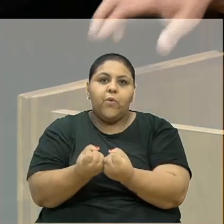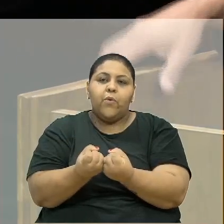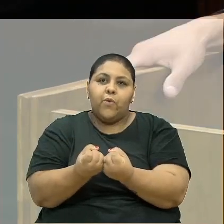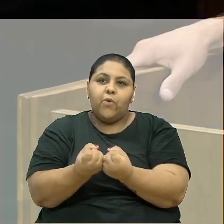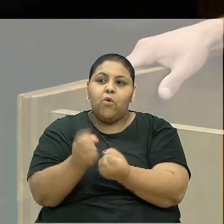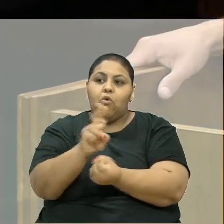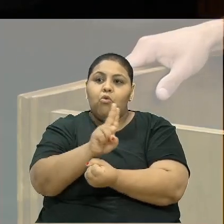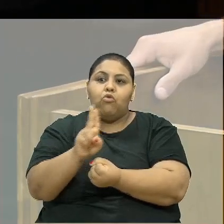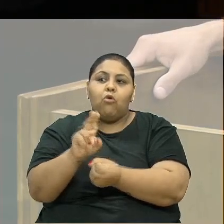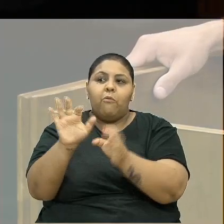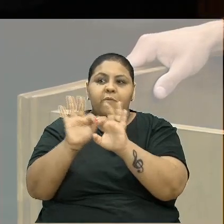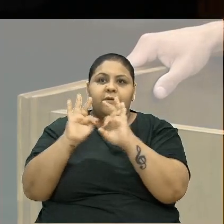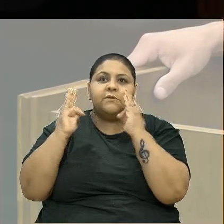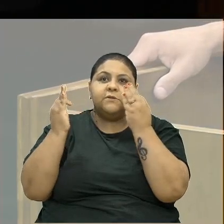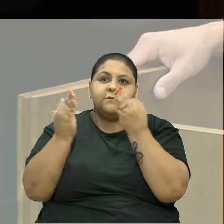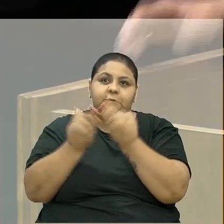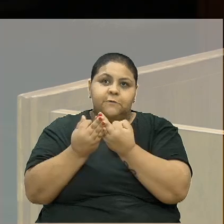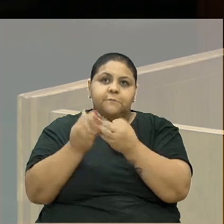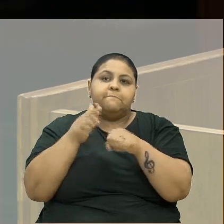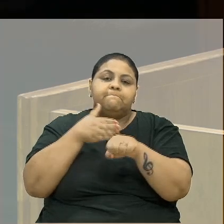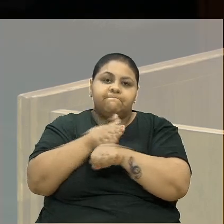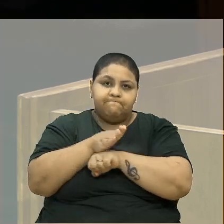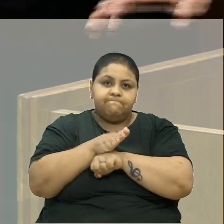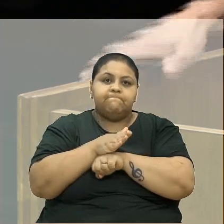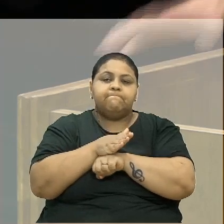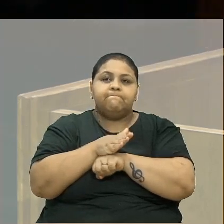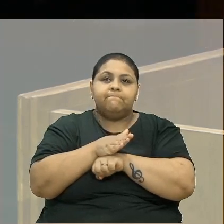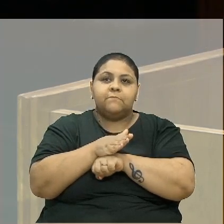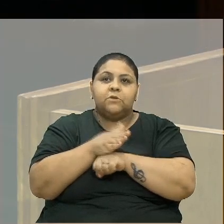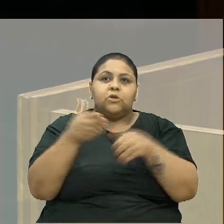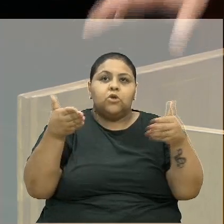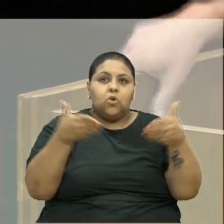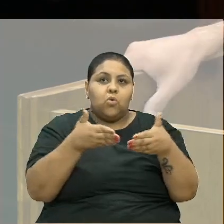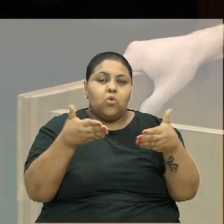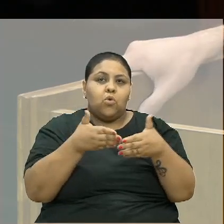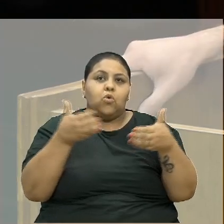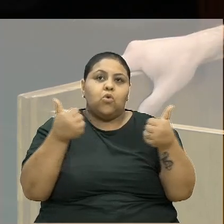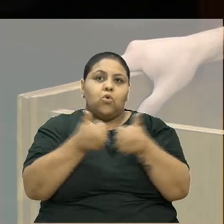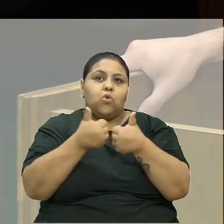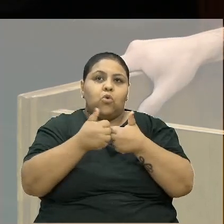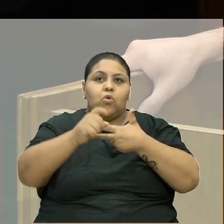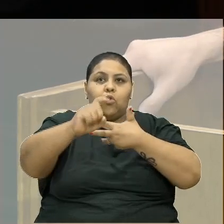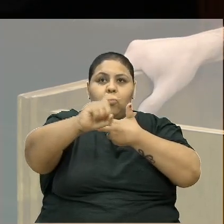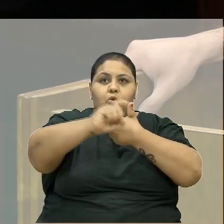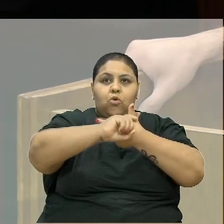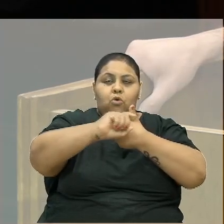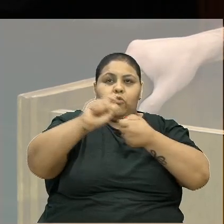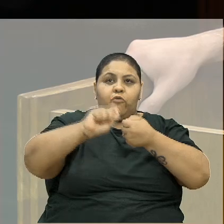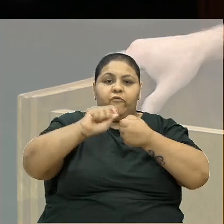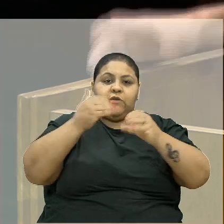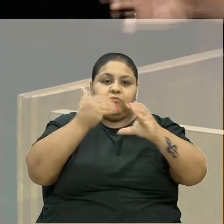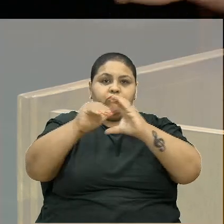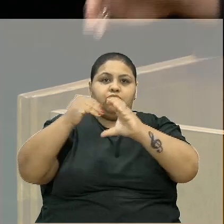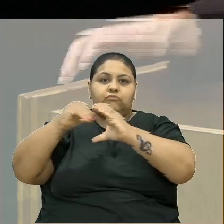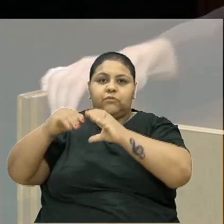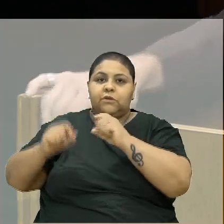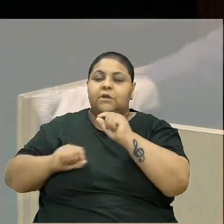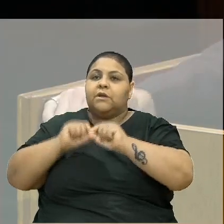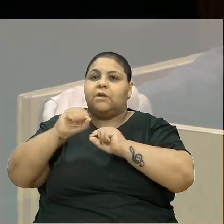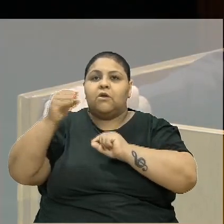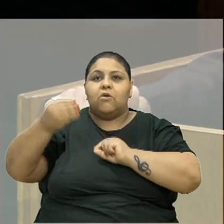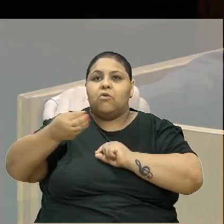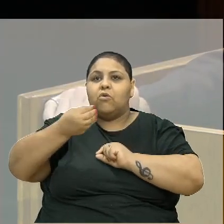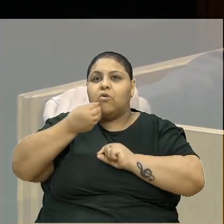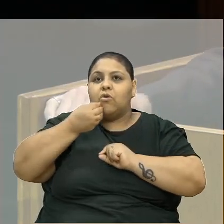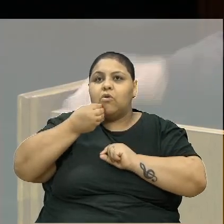nomes ali das famílias envolvidas, para que hoje estão aqui junto do Executivo fazendo os encaminhamentos. E quem, claro, queira